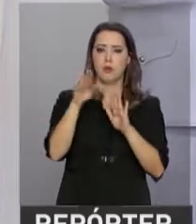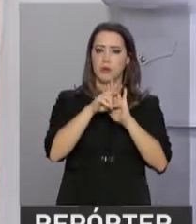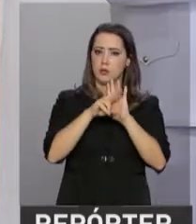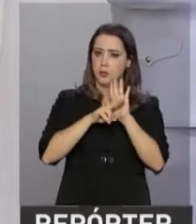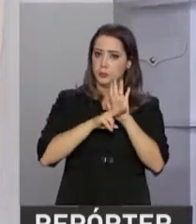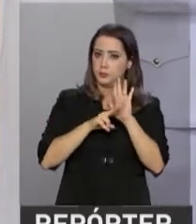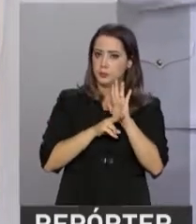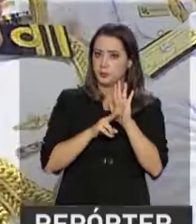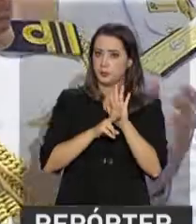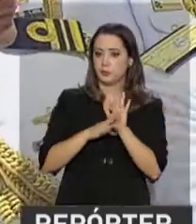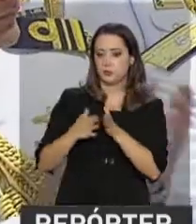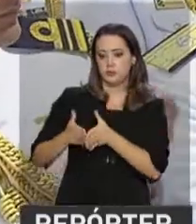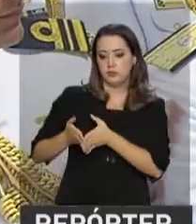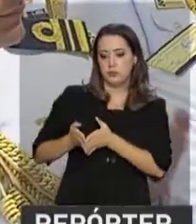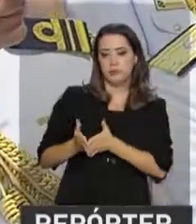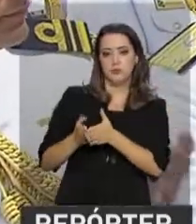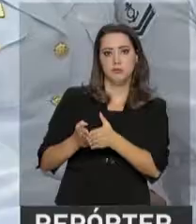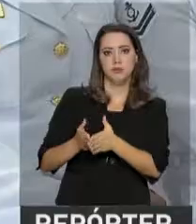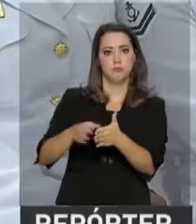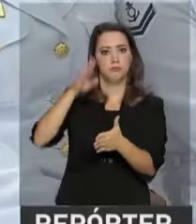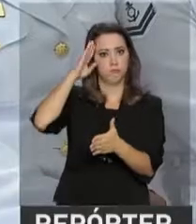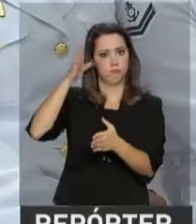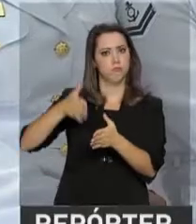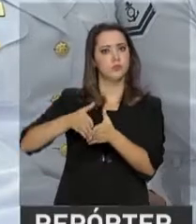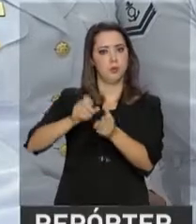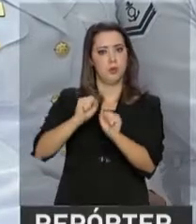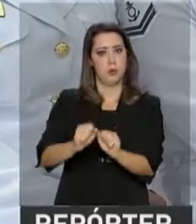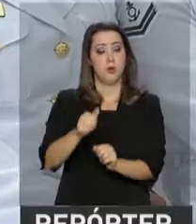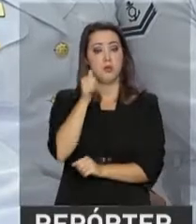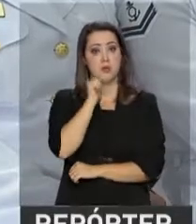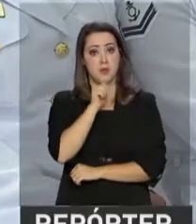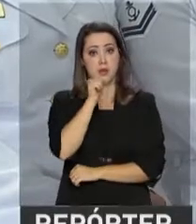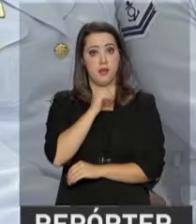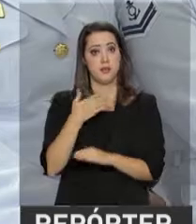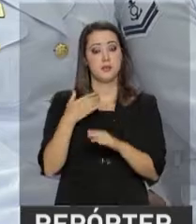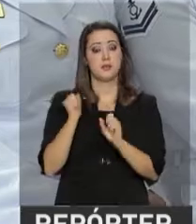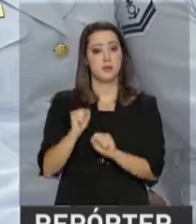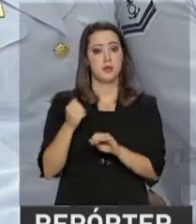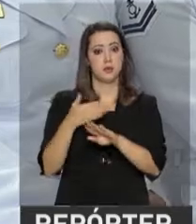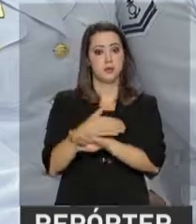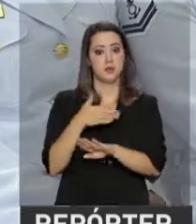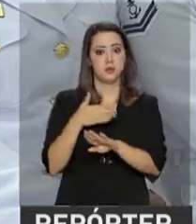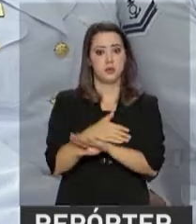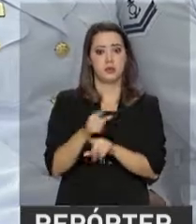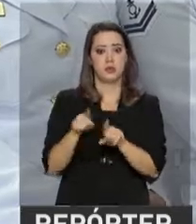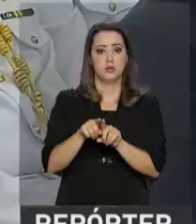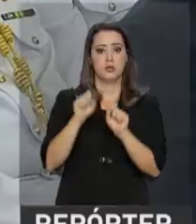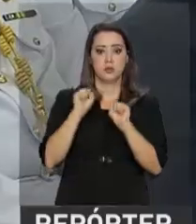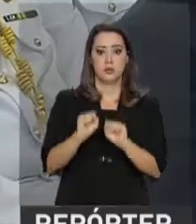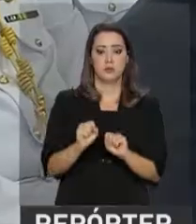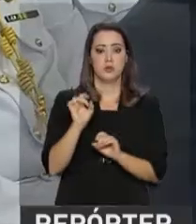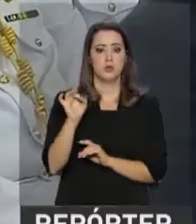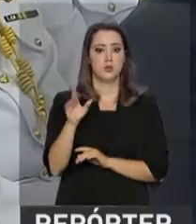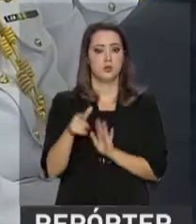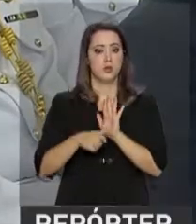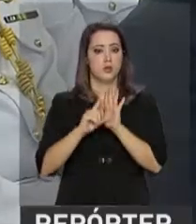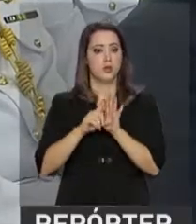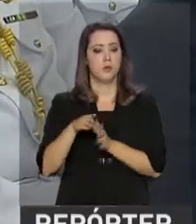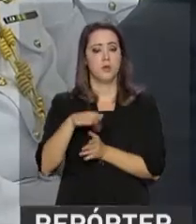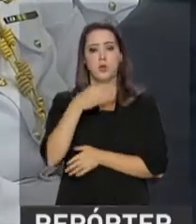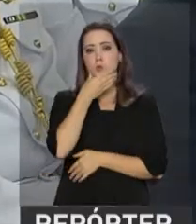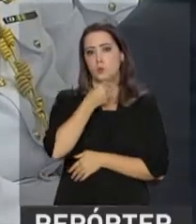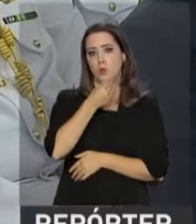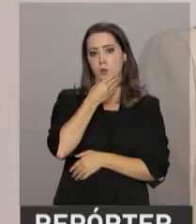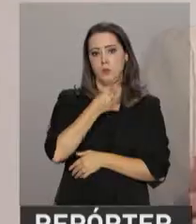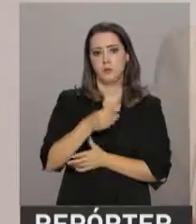brasileira a partir de agora mulheres poderão se tornar fuzileiros navais o que era permitido somente a militares